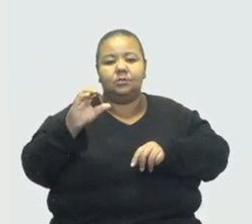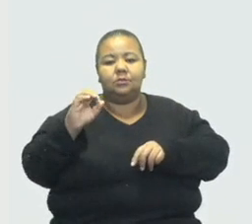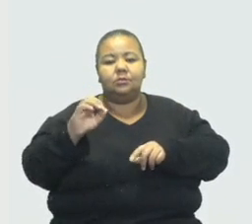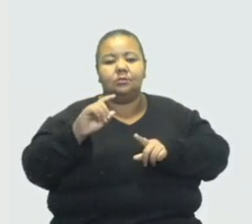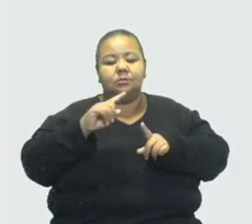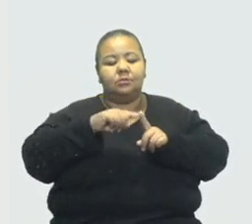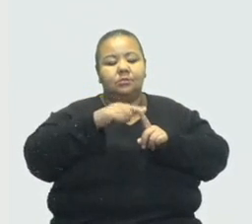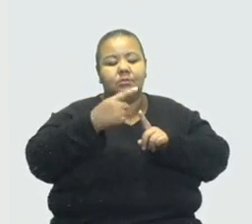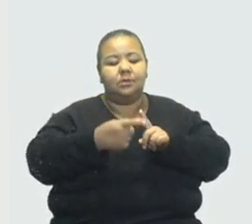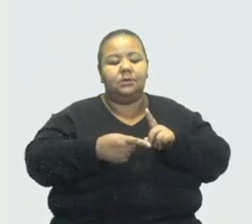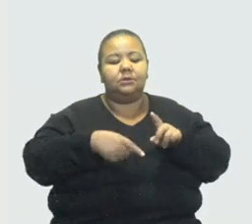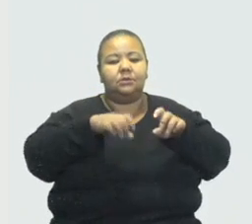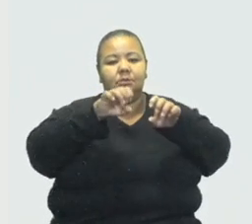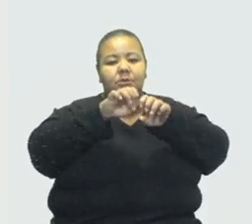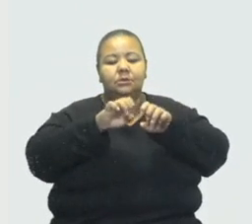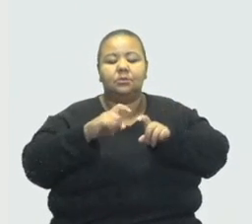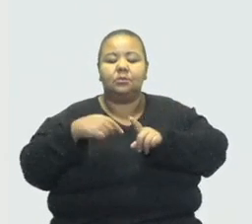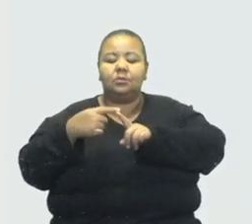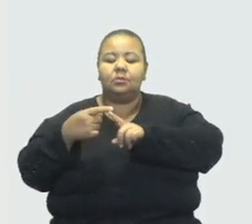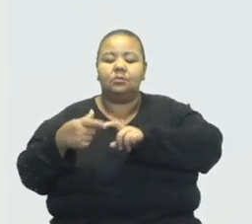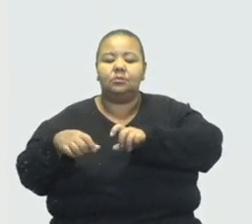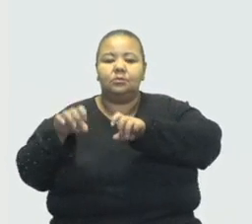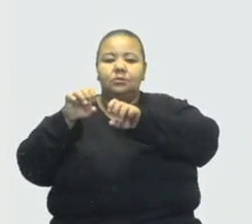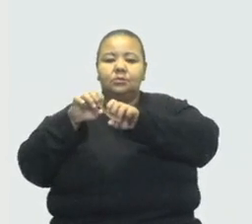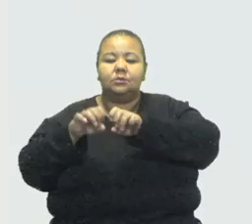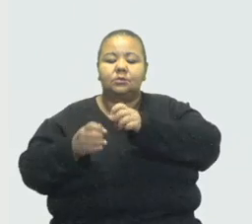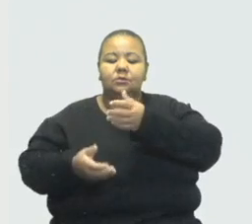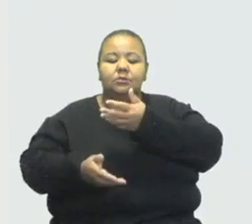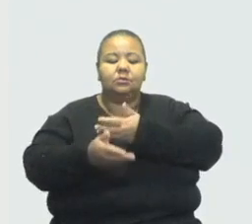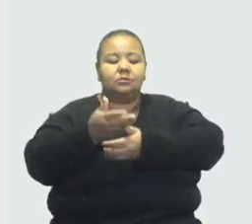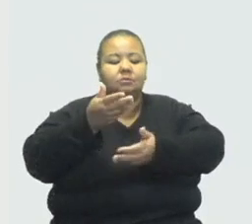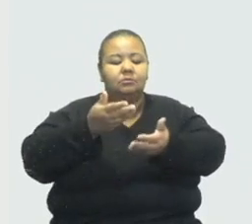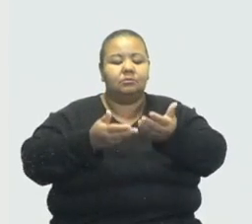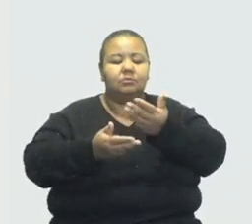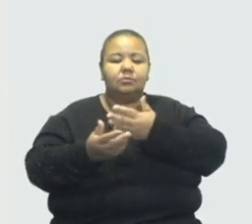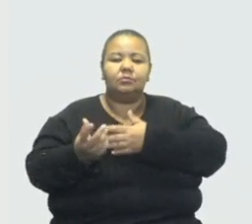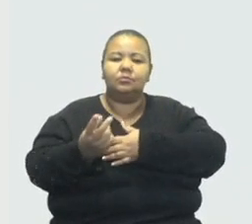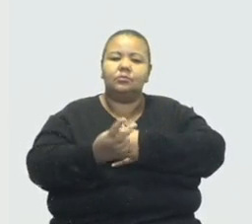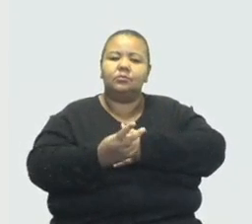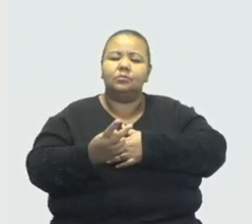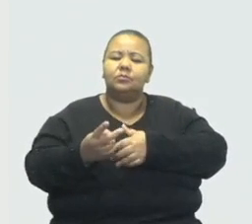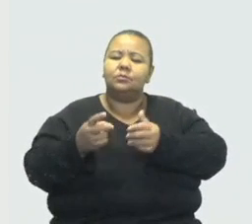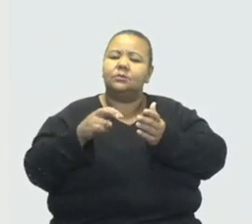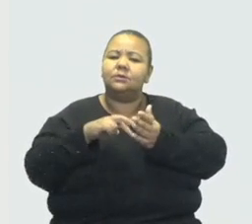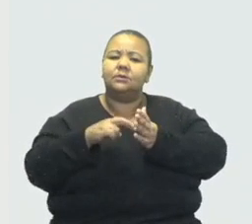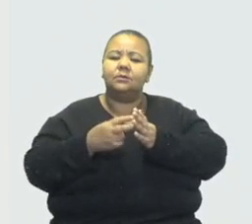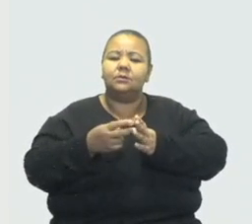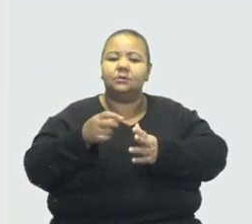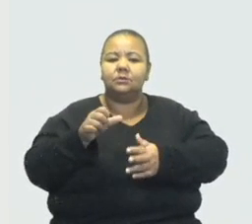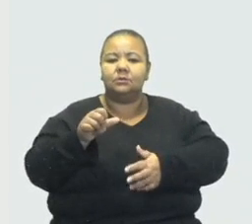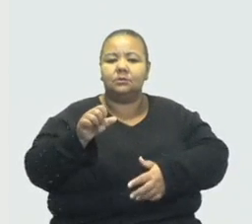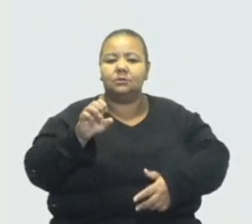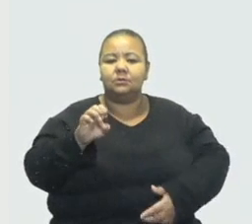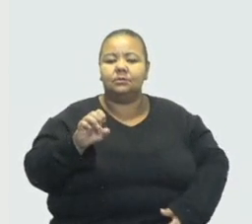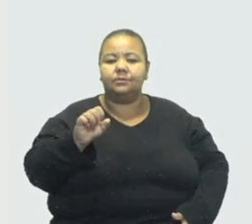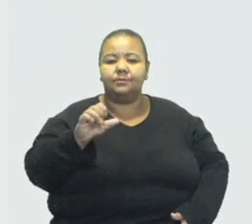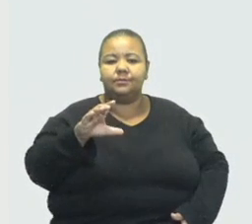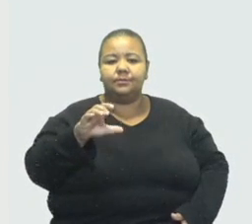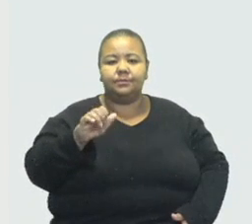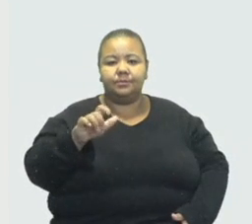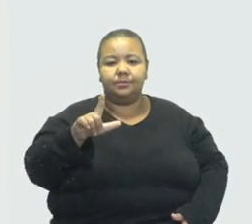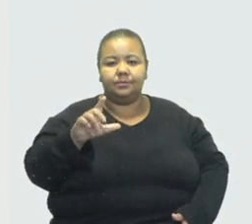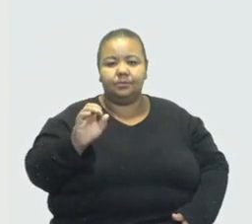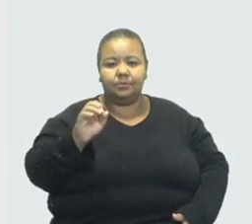uma equação à outra, permutar duas equações. Mas o que quer dizer esse escalonamento aqui, professora? O qual é a característica